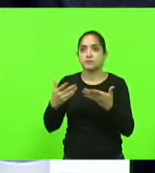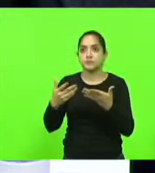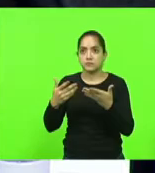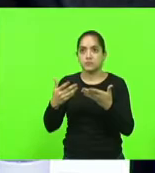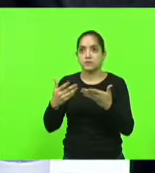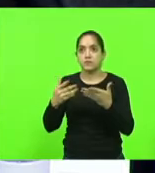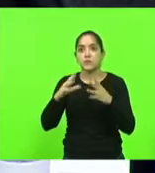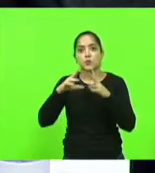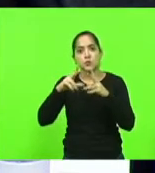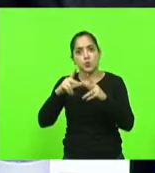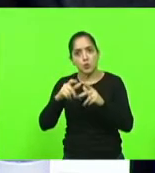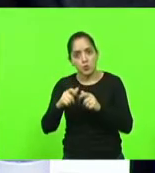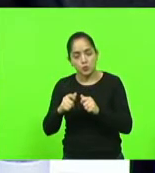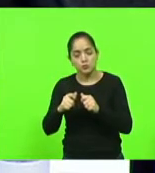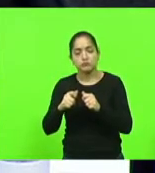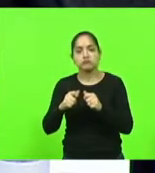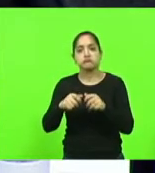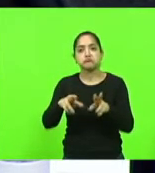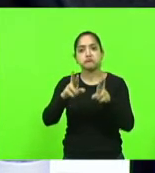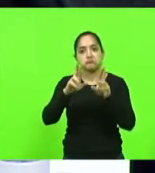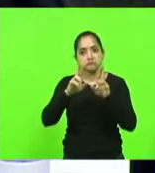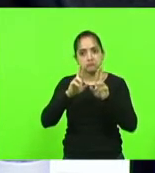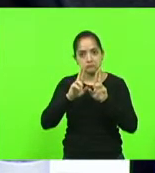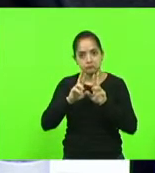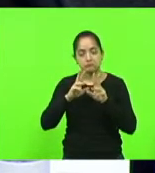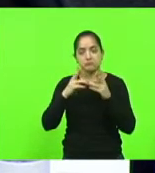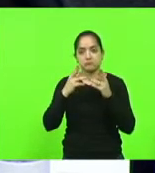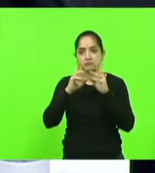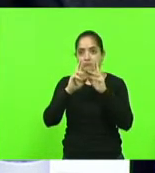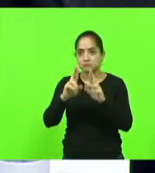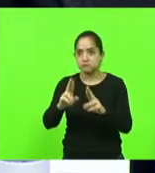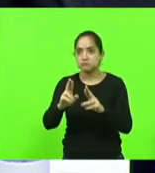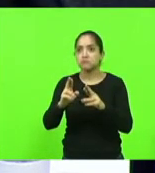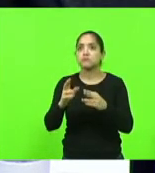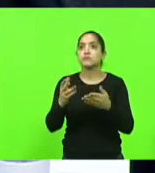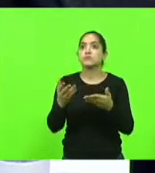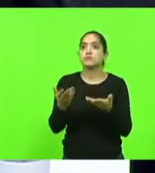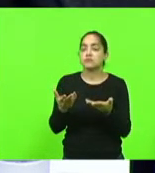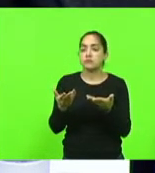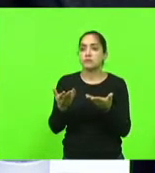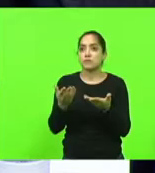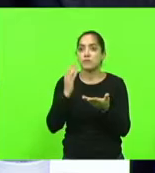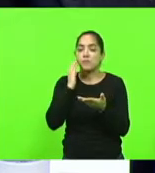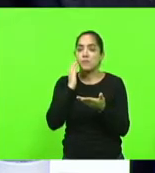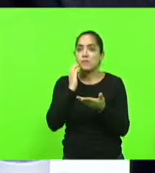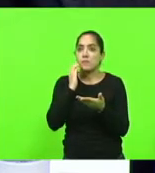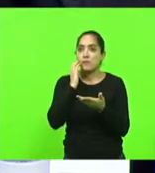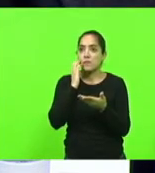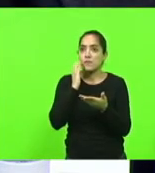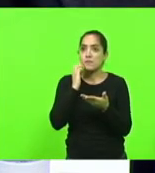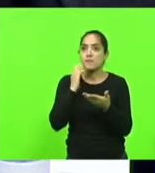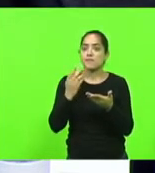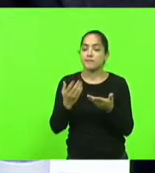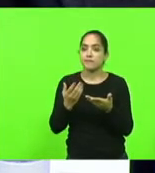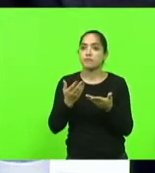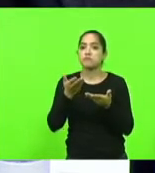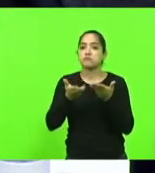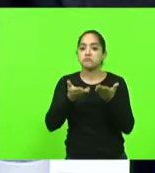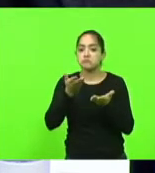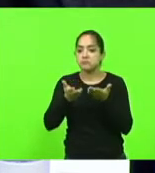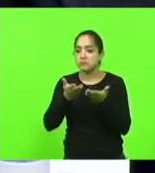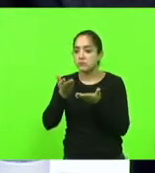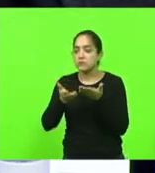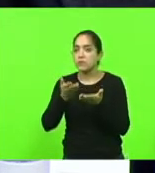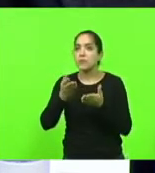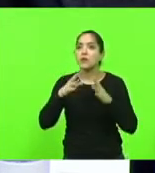muito respeitosa, presidente, de forma muito harmoniosa e com trato com todos,